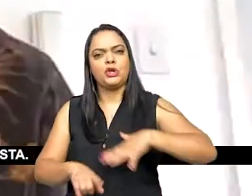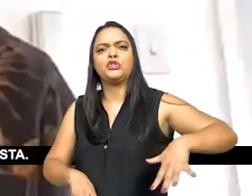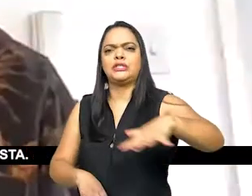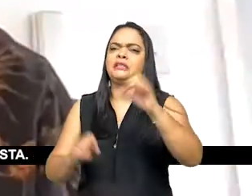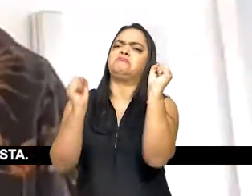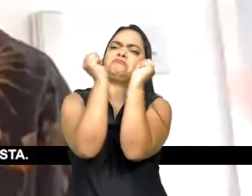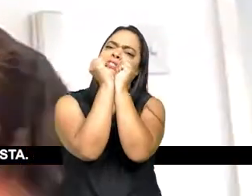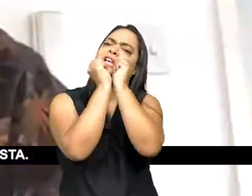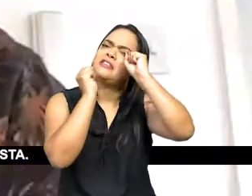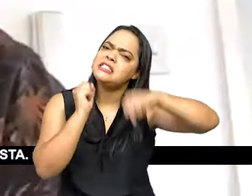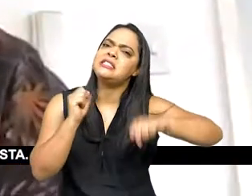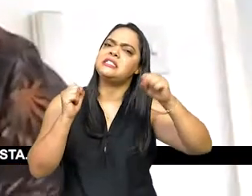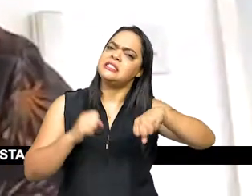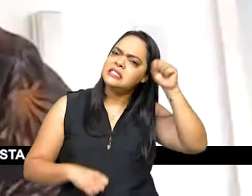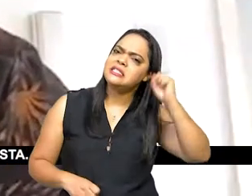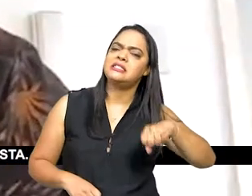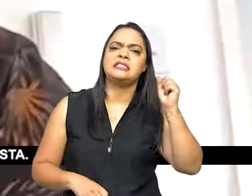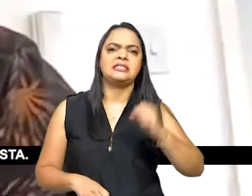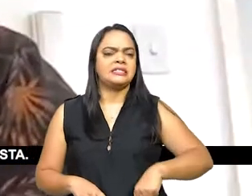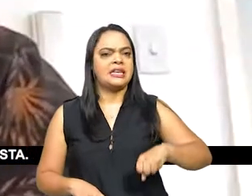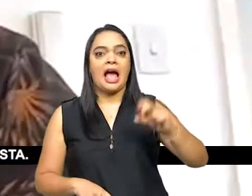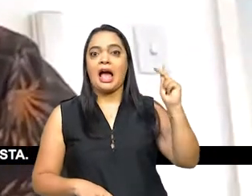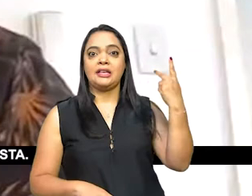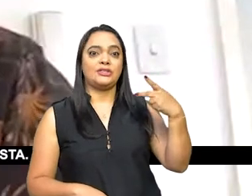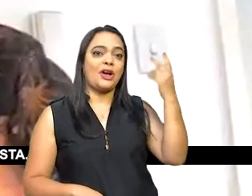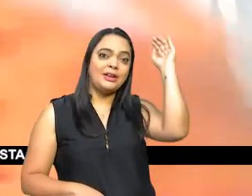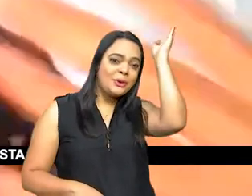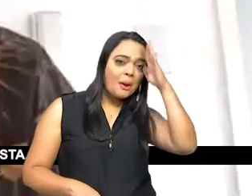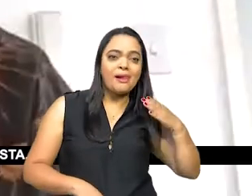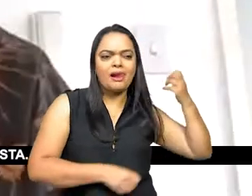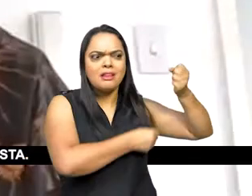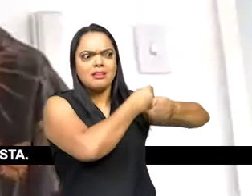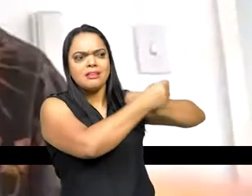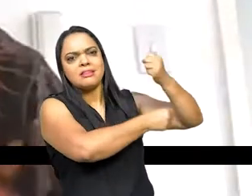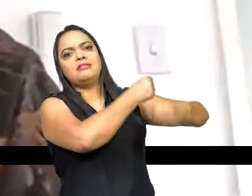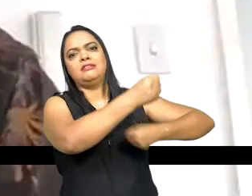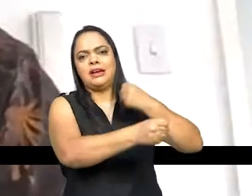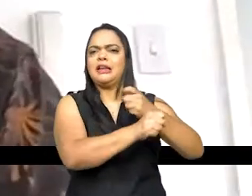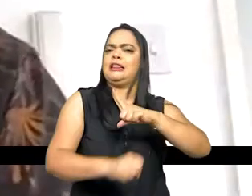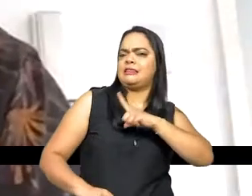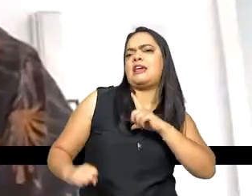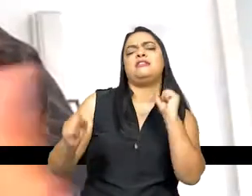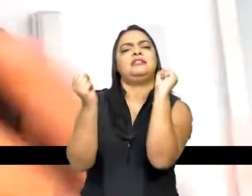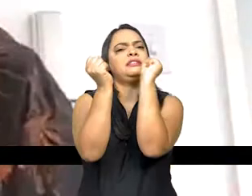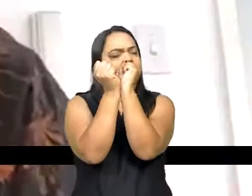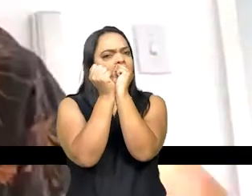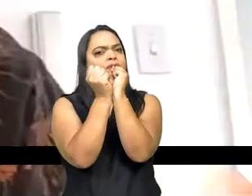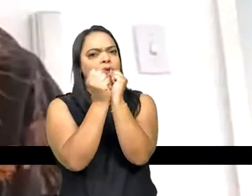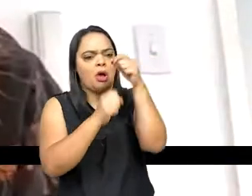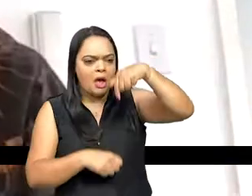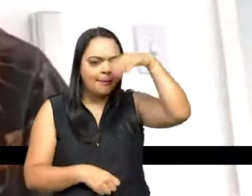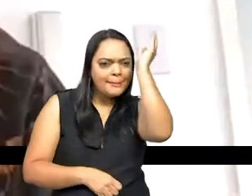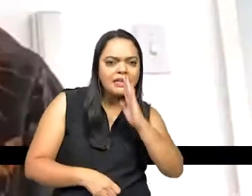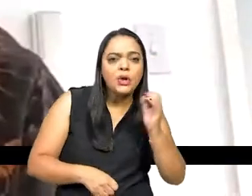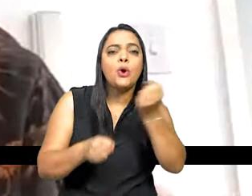Brasil foi escravista durante a maior parte da história brasileira. O Brasil foi um país escravista, é uma nação construída sobre a